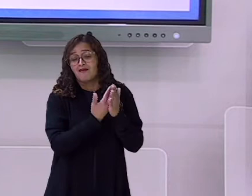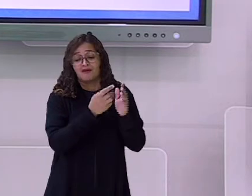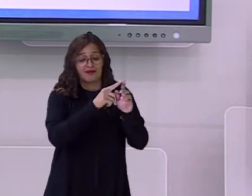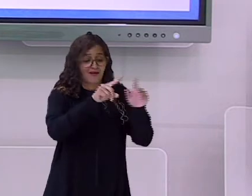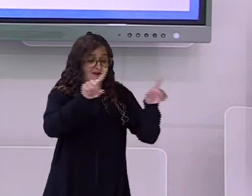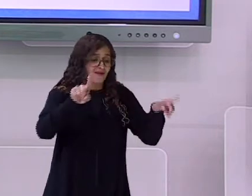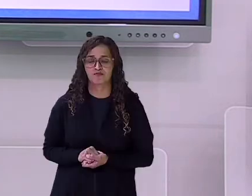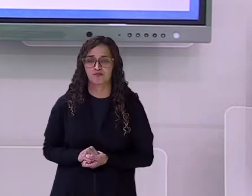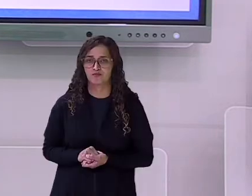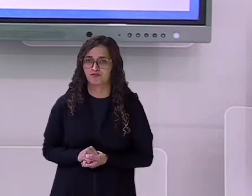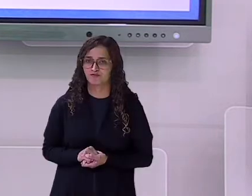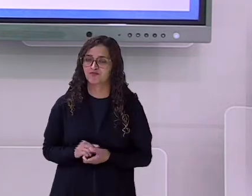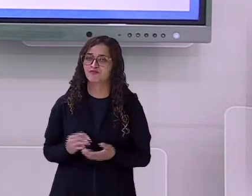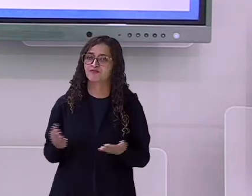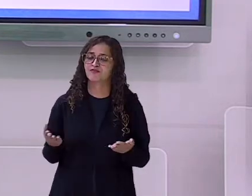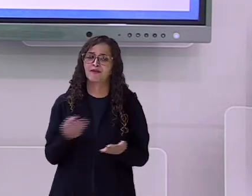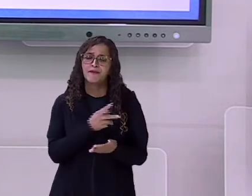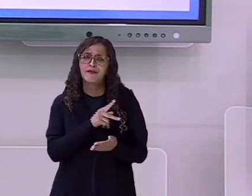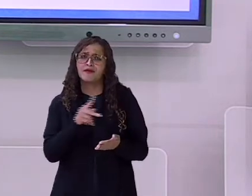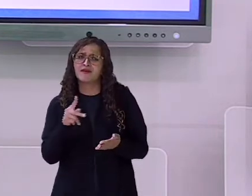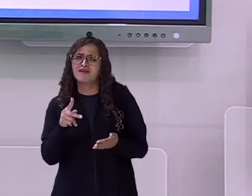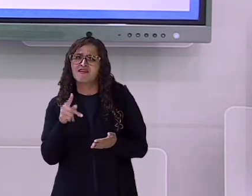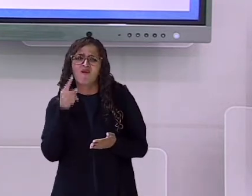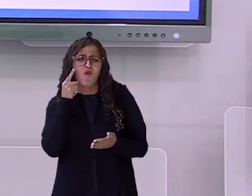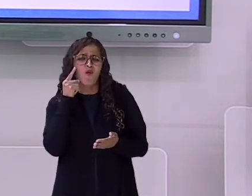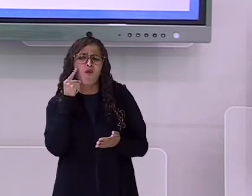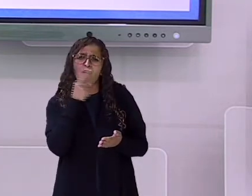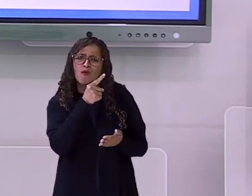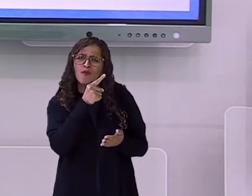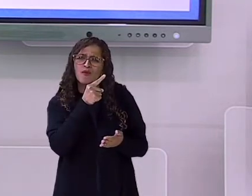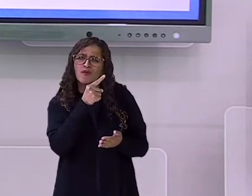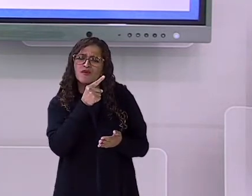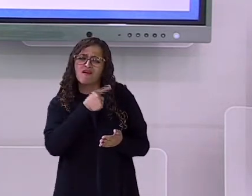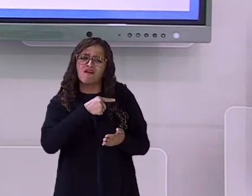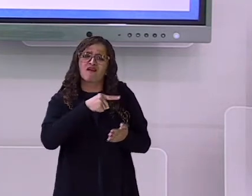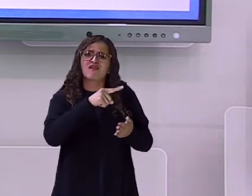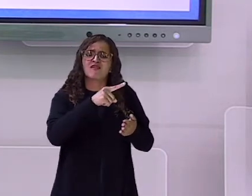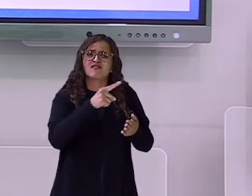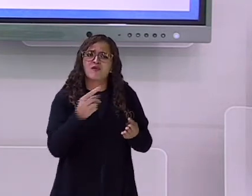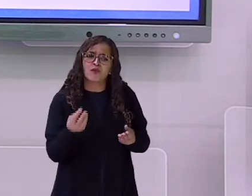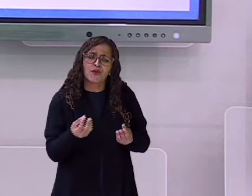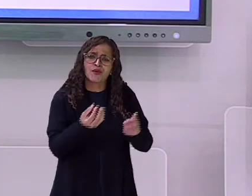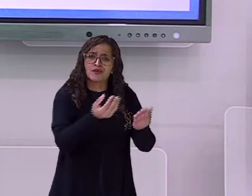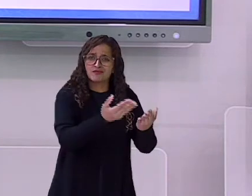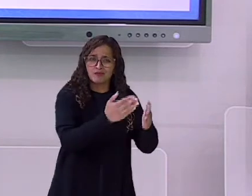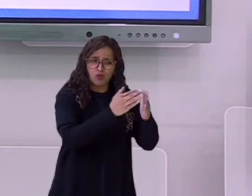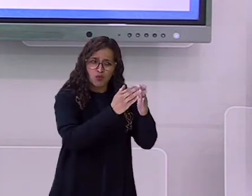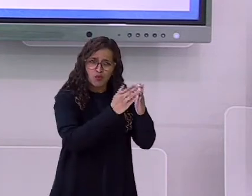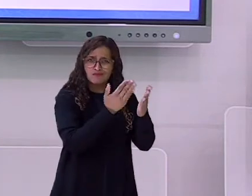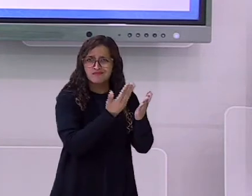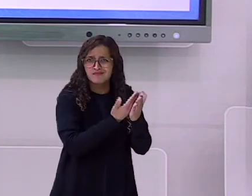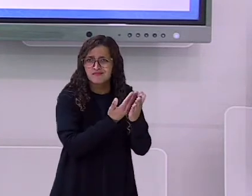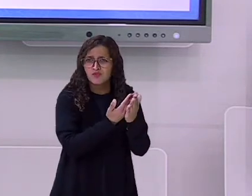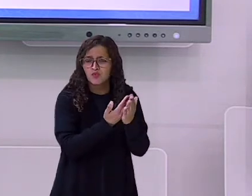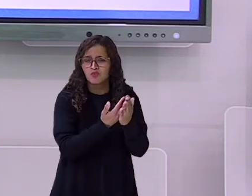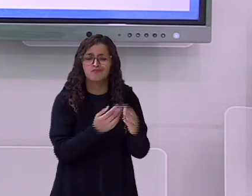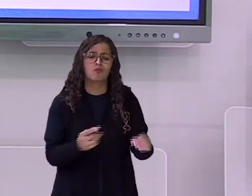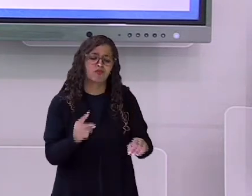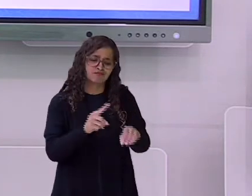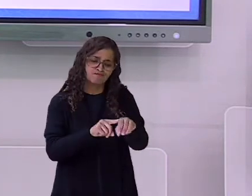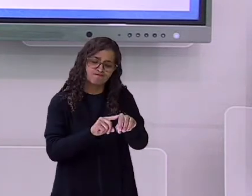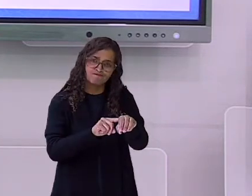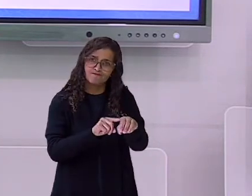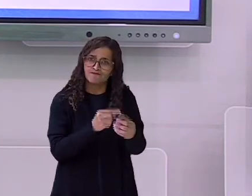aulas de música. Quando os professores levavam e pedia a cada aluno para poder levar para a escola, para a sua aula de música,